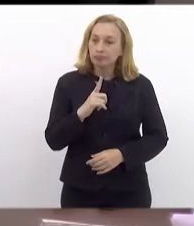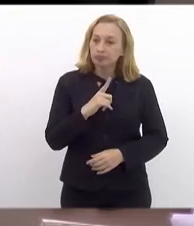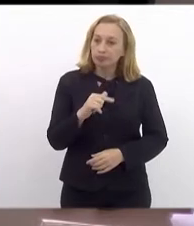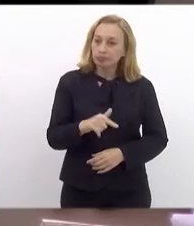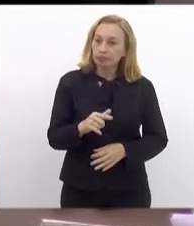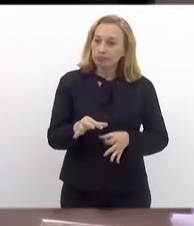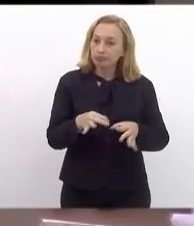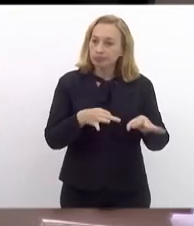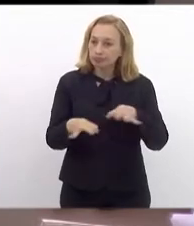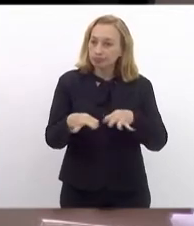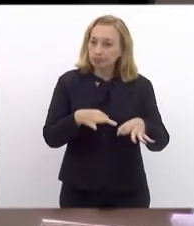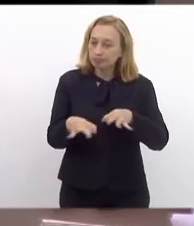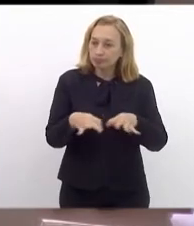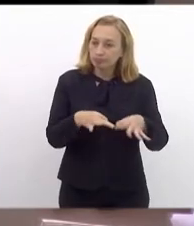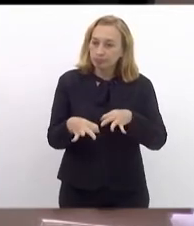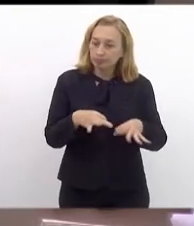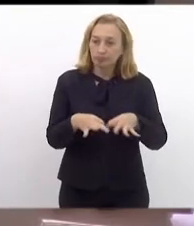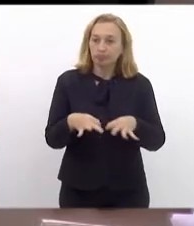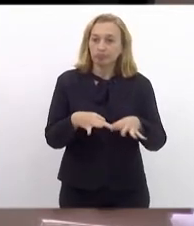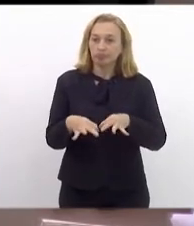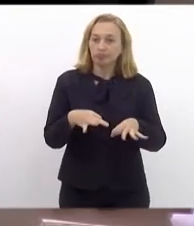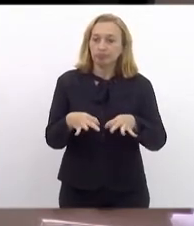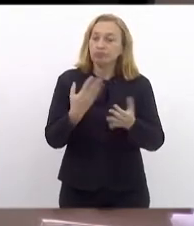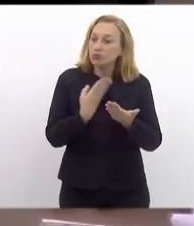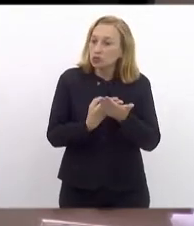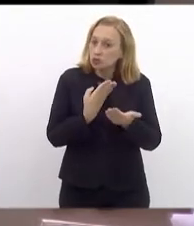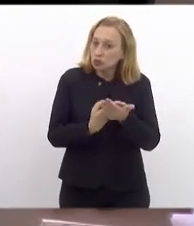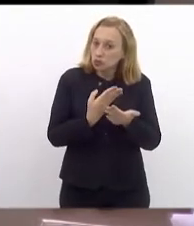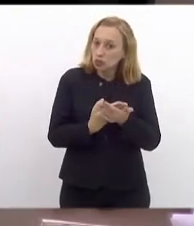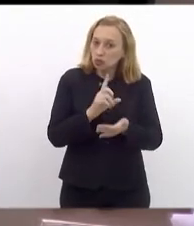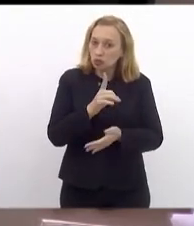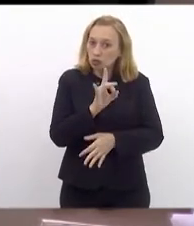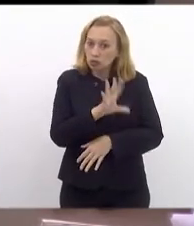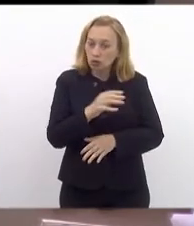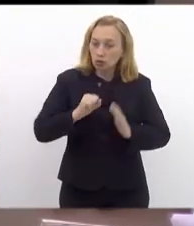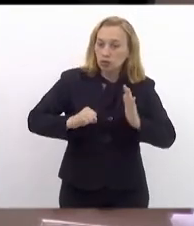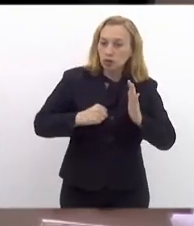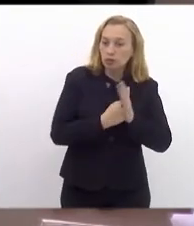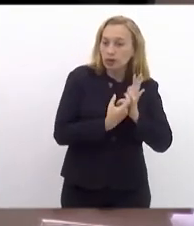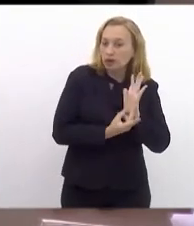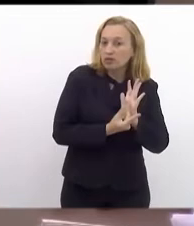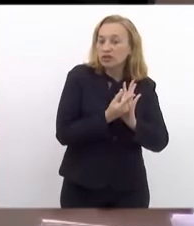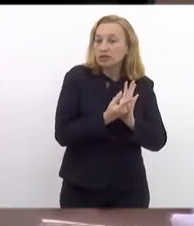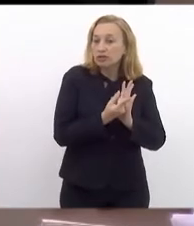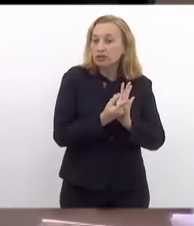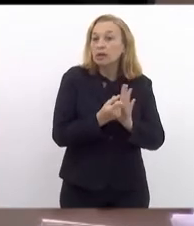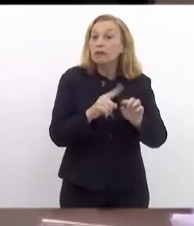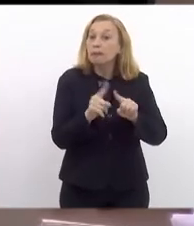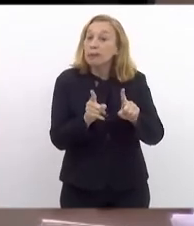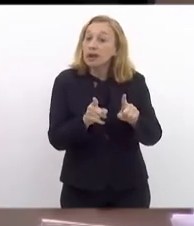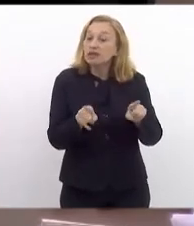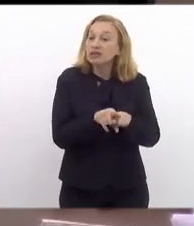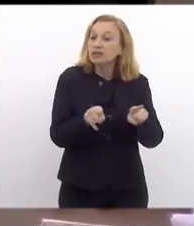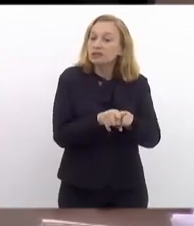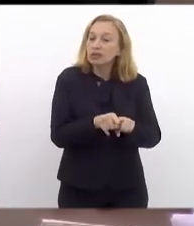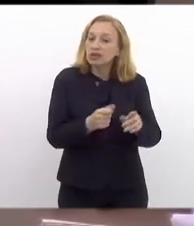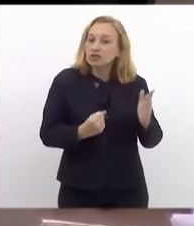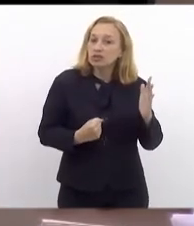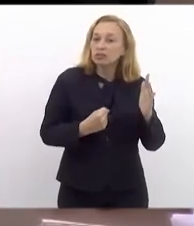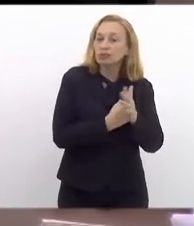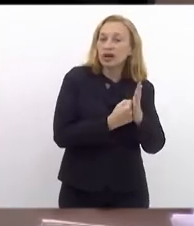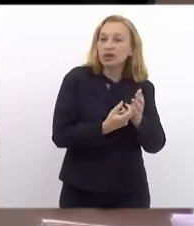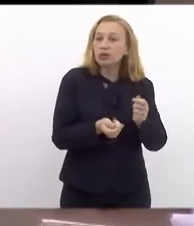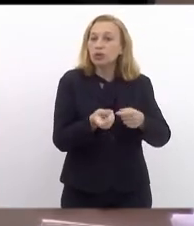aí a elaboração de um de um estudo não só de impacto financeiro mas de impacto econômico